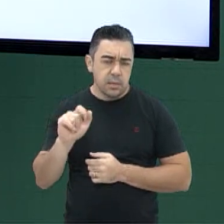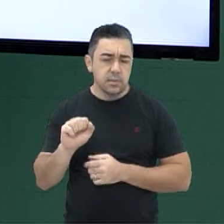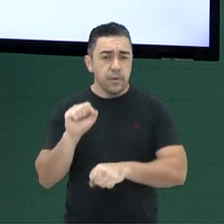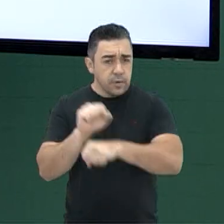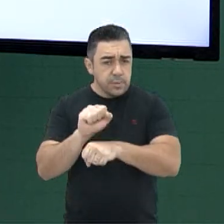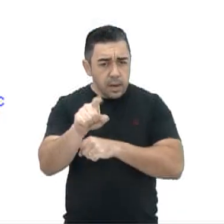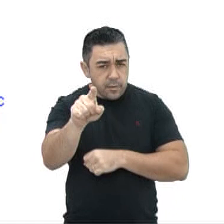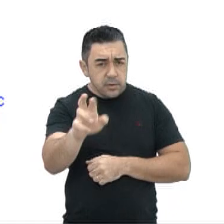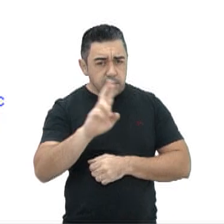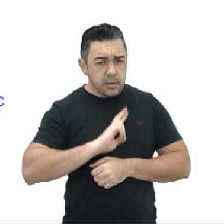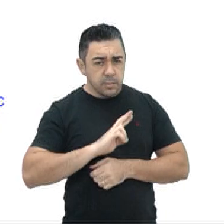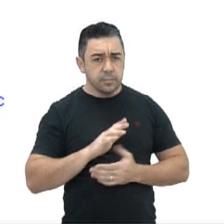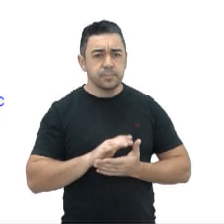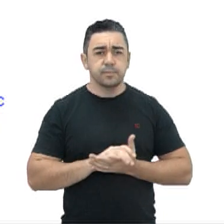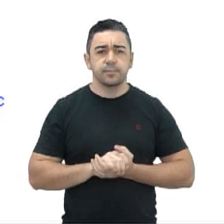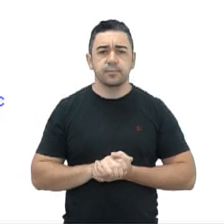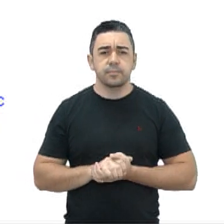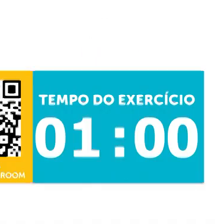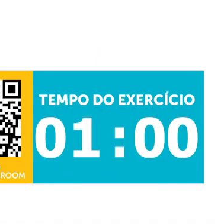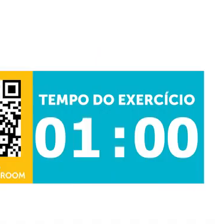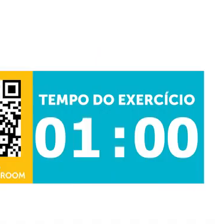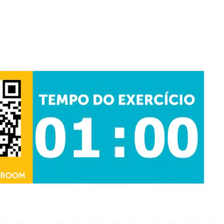vou esperar vocês resolverem.